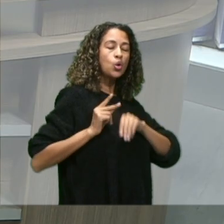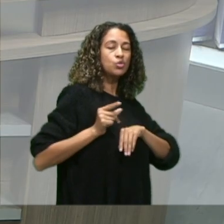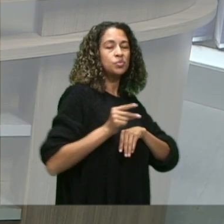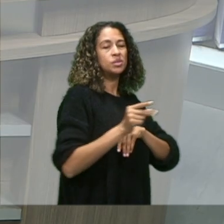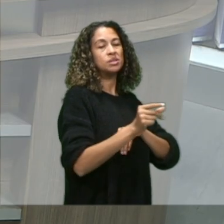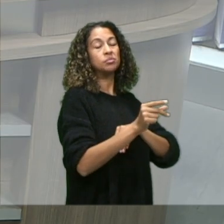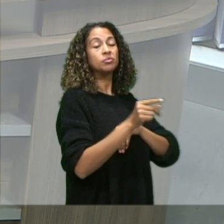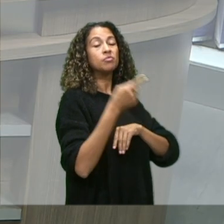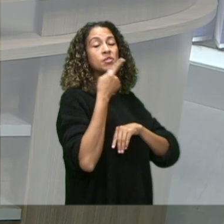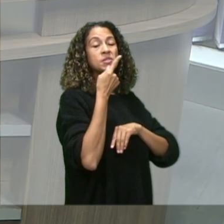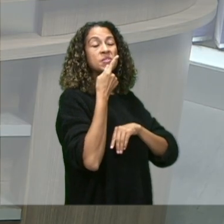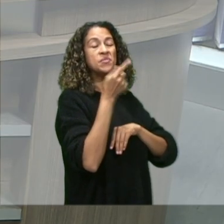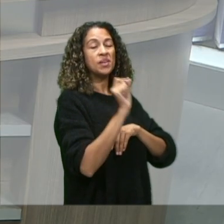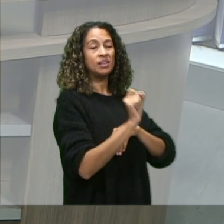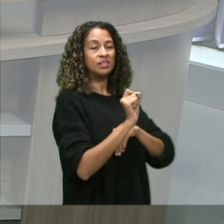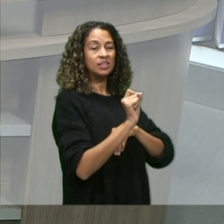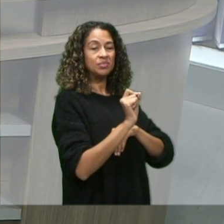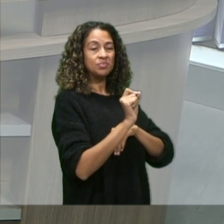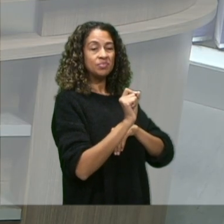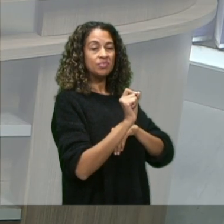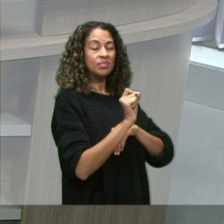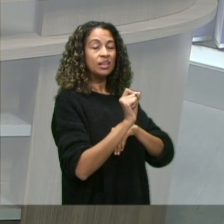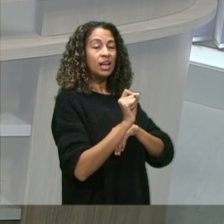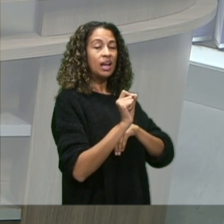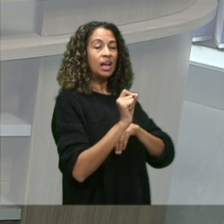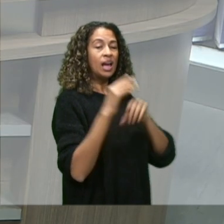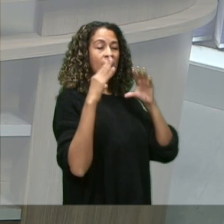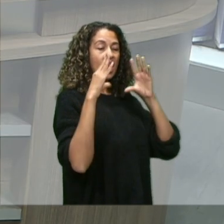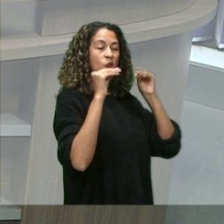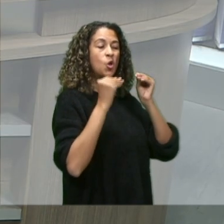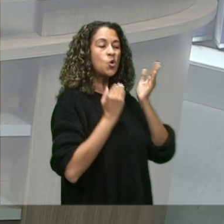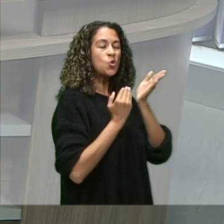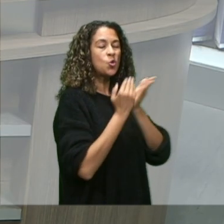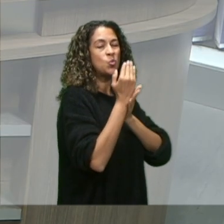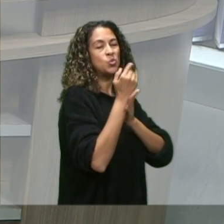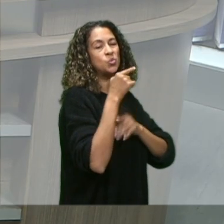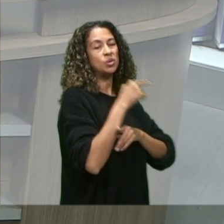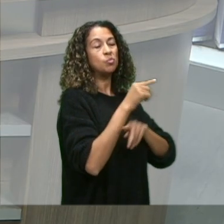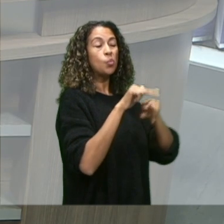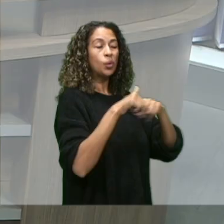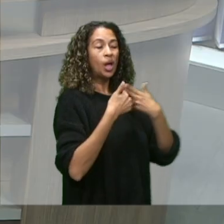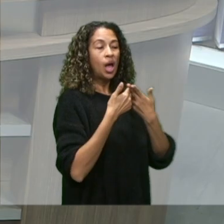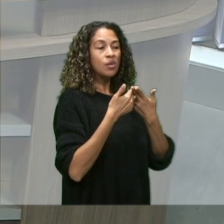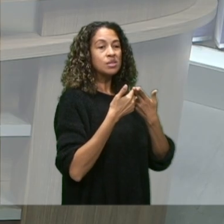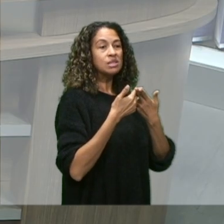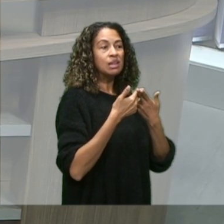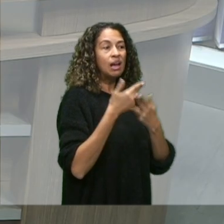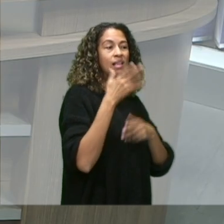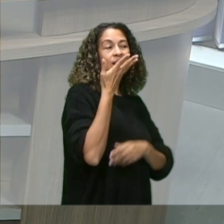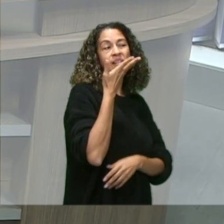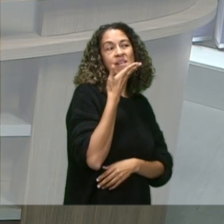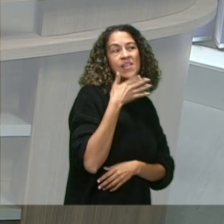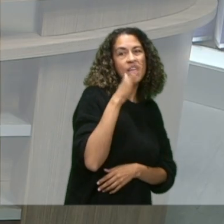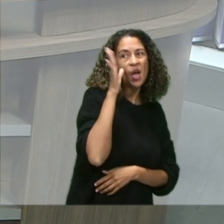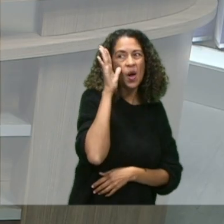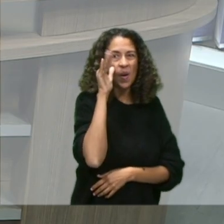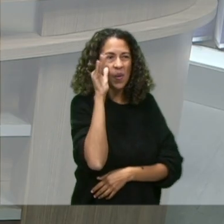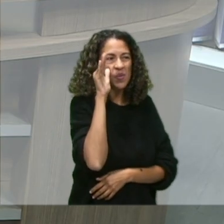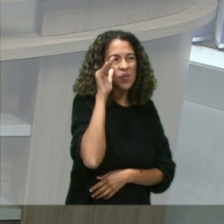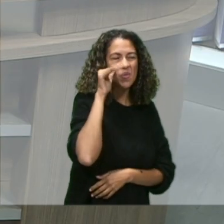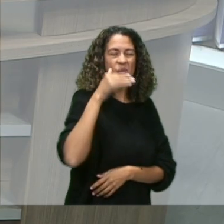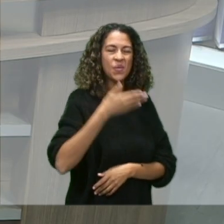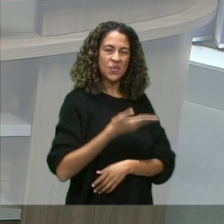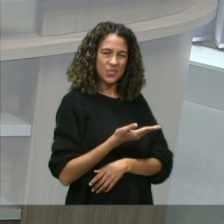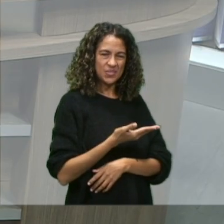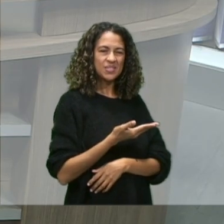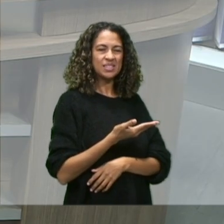você diz, né? Ela nasceu, foi daí que a noite nasceu, por causa de uma curiosidade de uma criança.